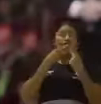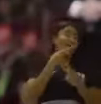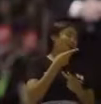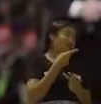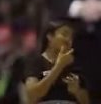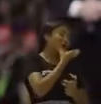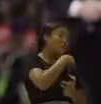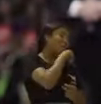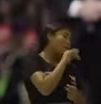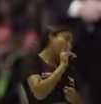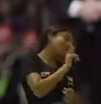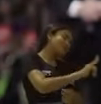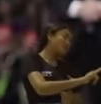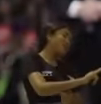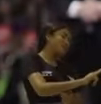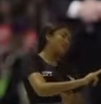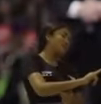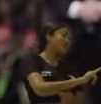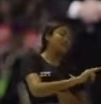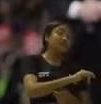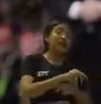Ele.